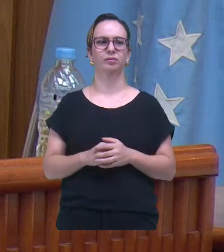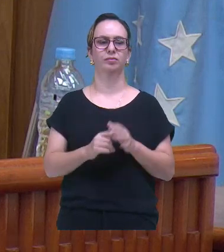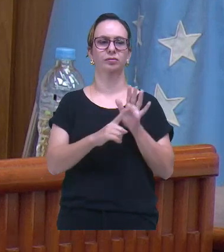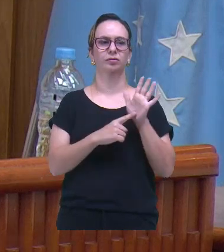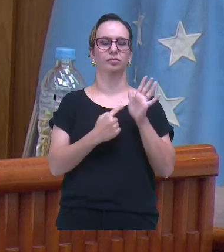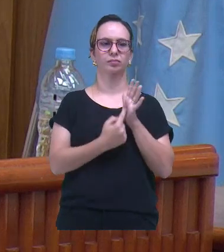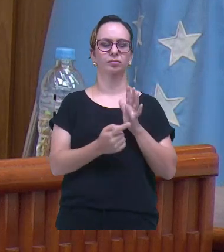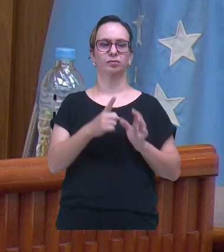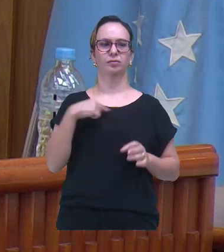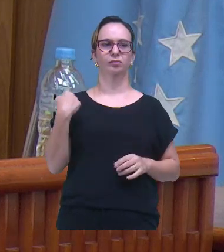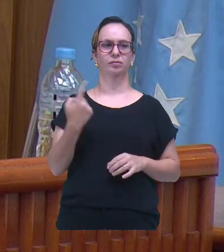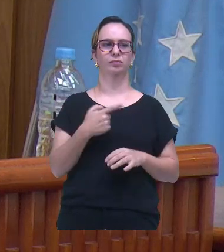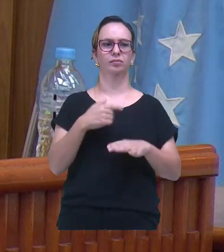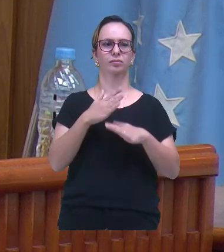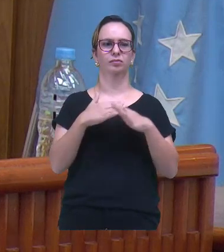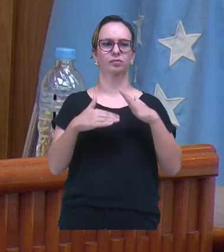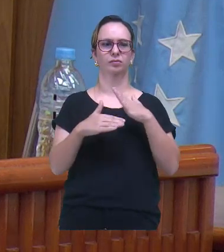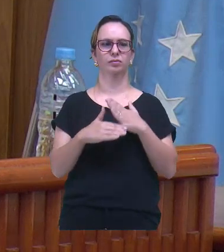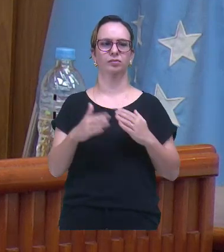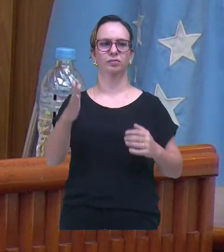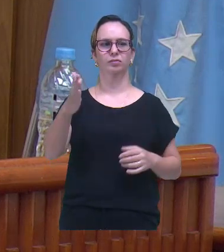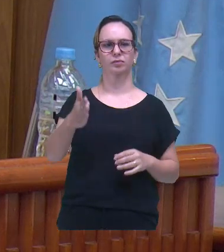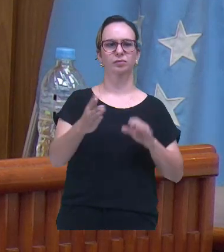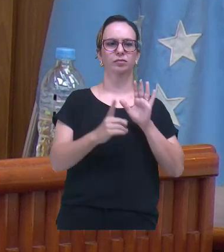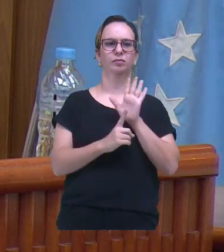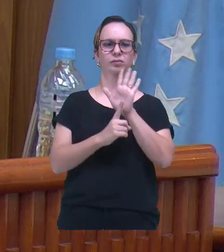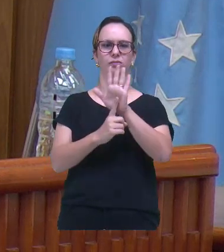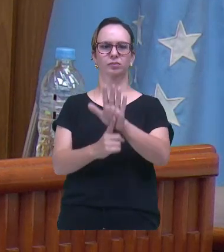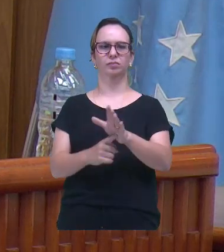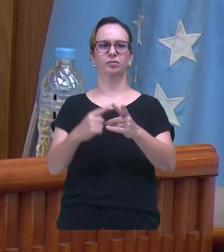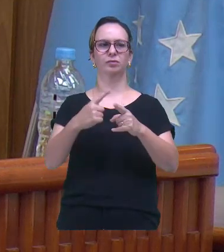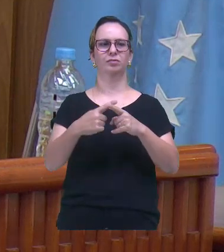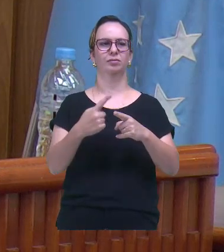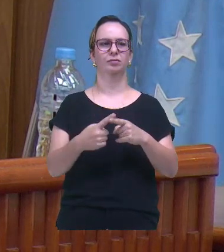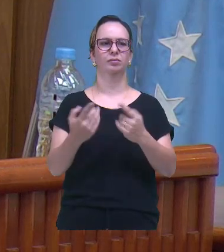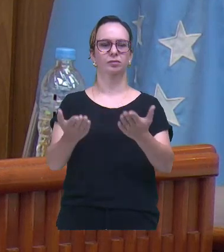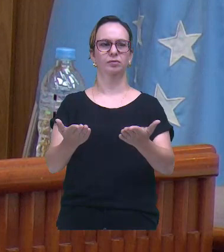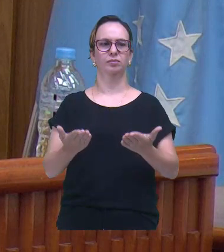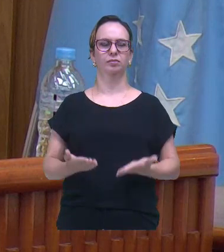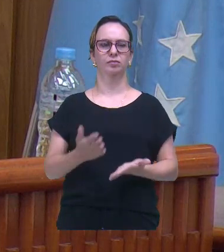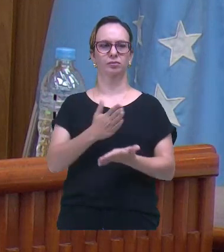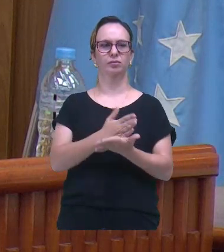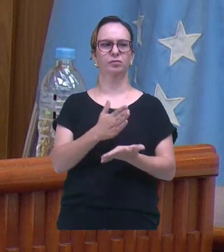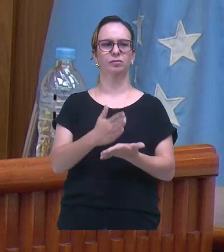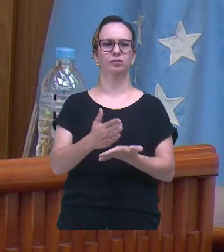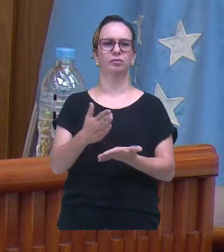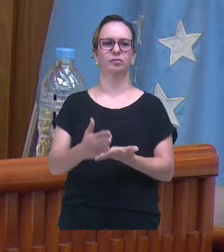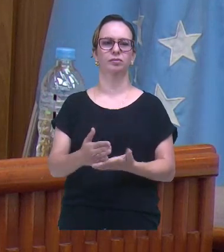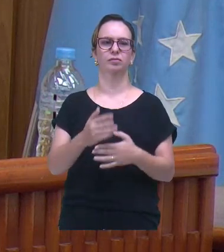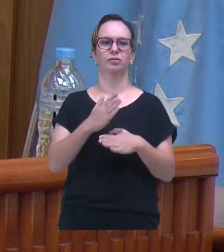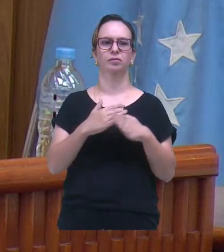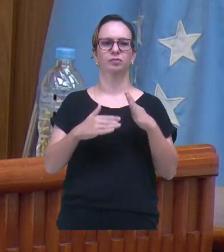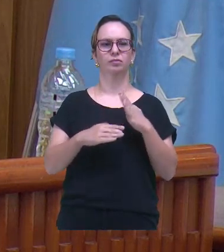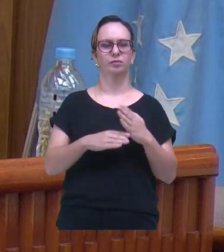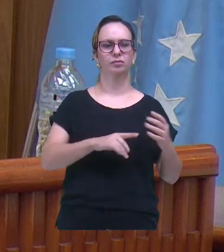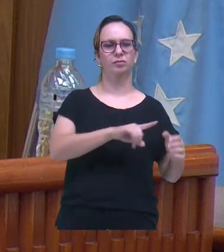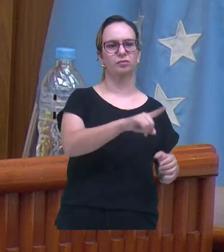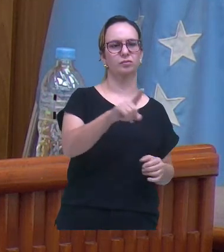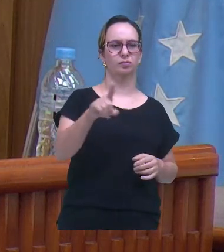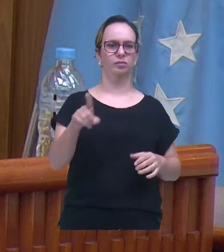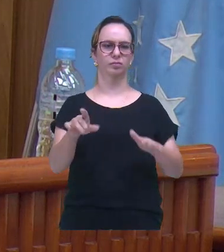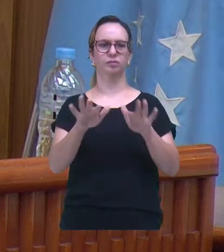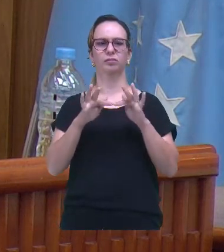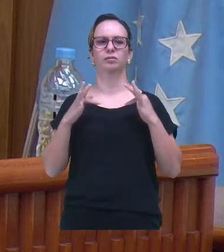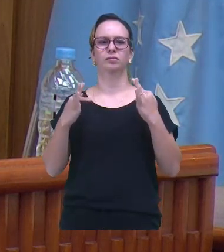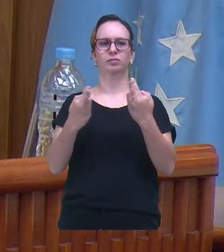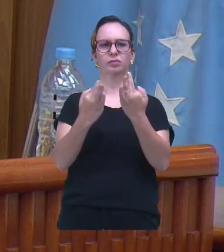inclusive, é que todos eles já demonstraram porque receberam. Dividiram com todos vocês, com todos os familiares, com todos